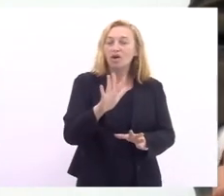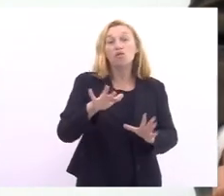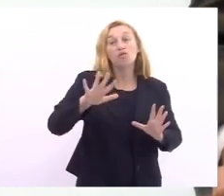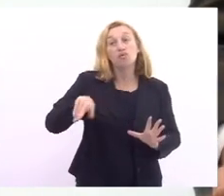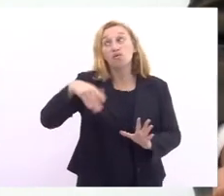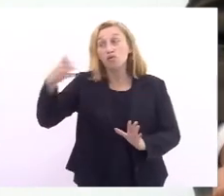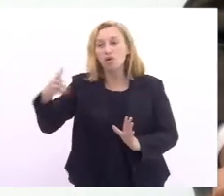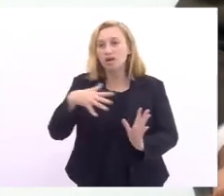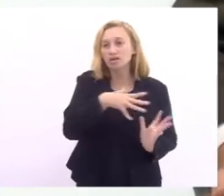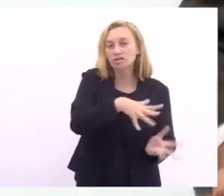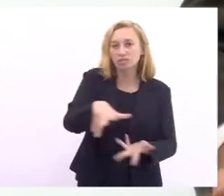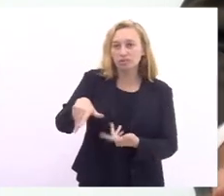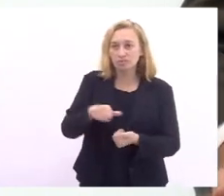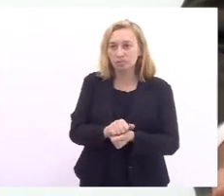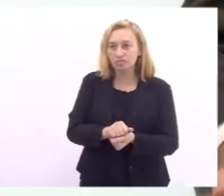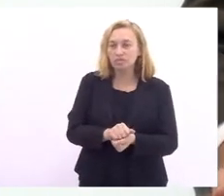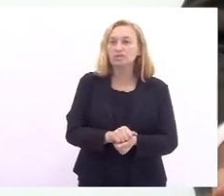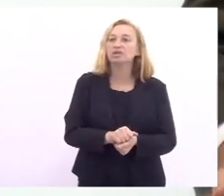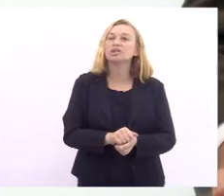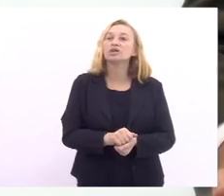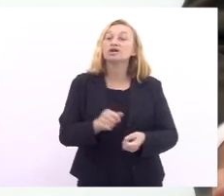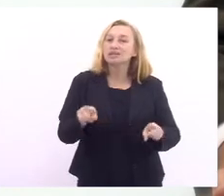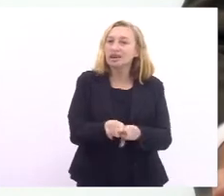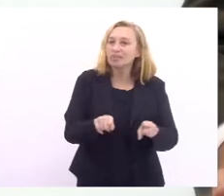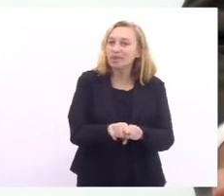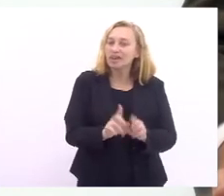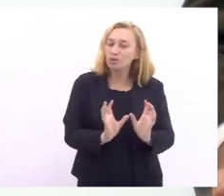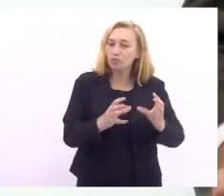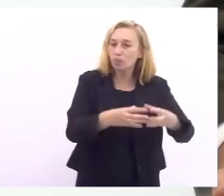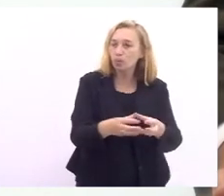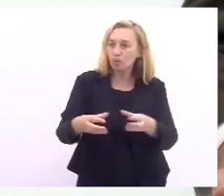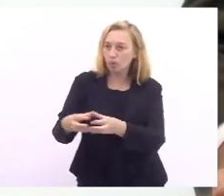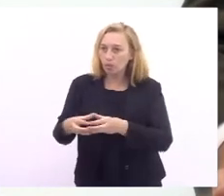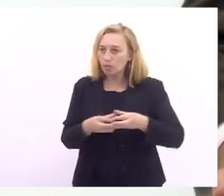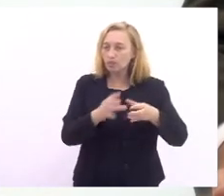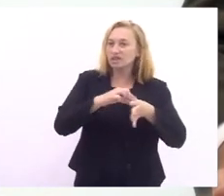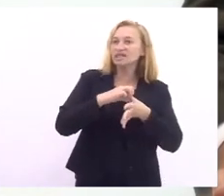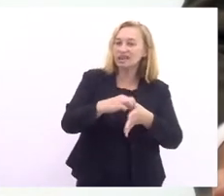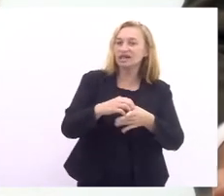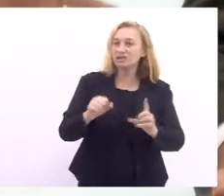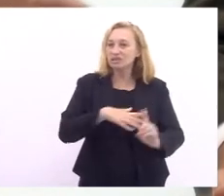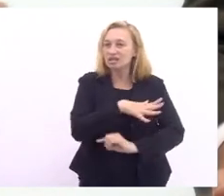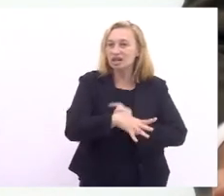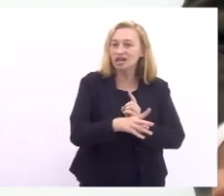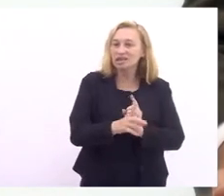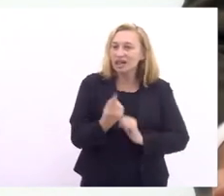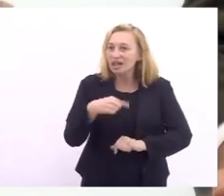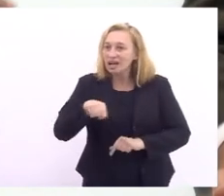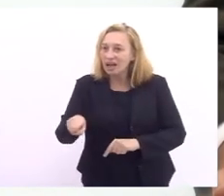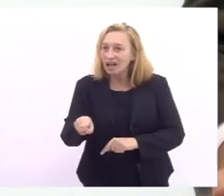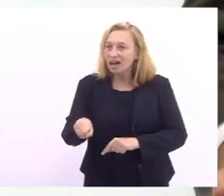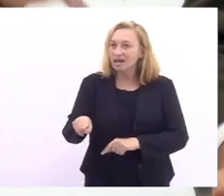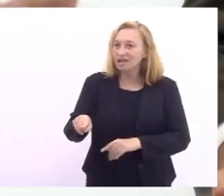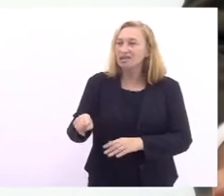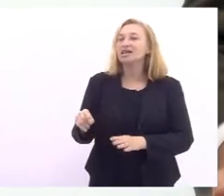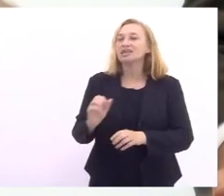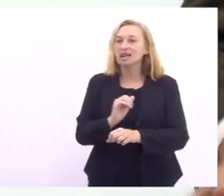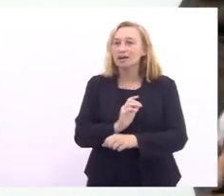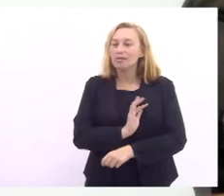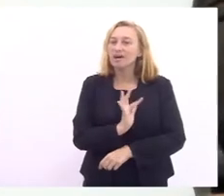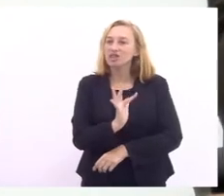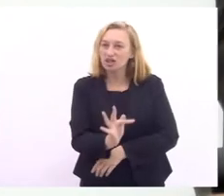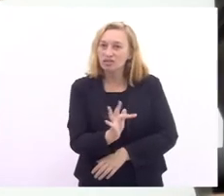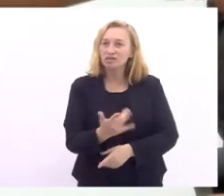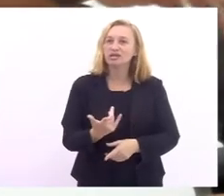internacional mas também quero agradecer os coletivos né as lideranças sociais que estão lá no território tão lá na Baixada